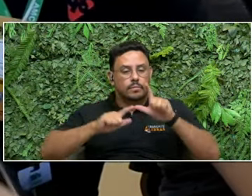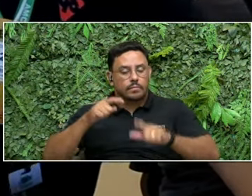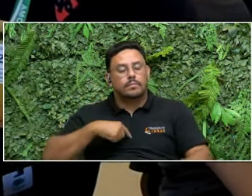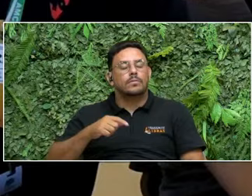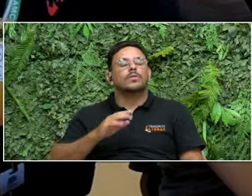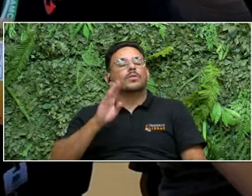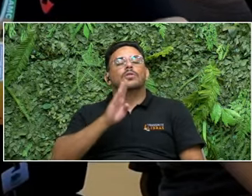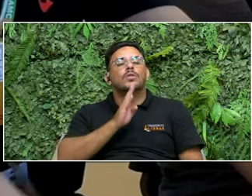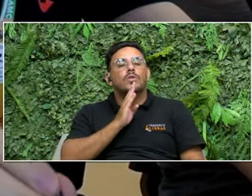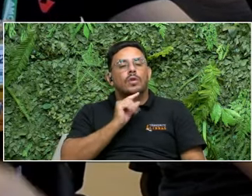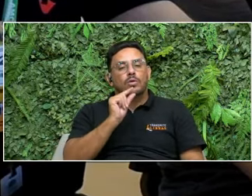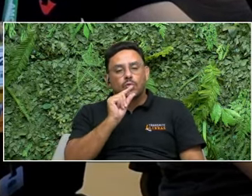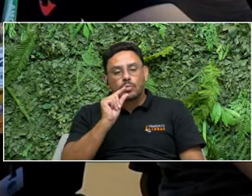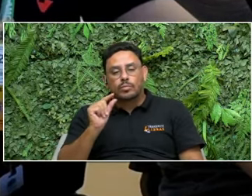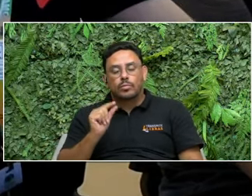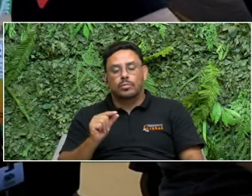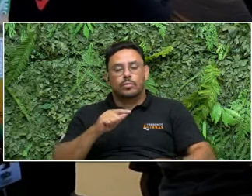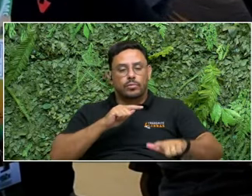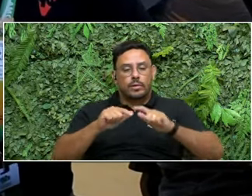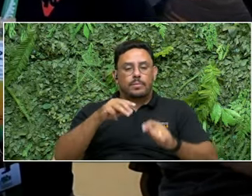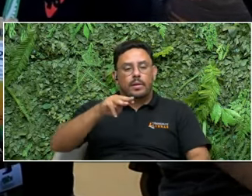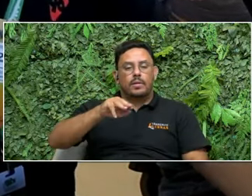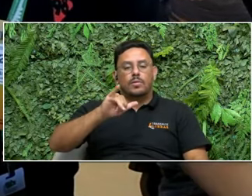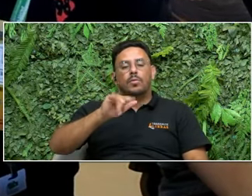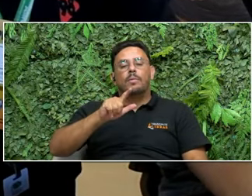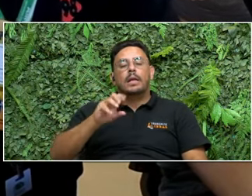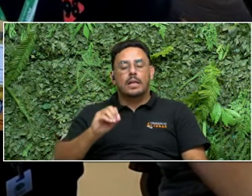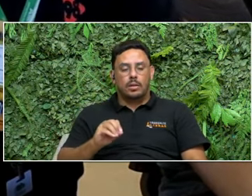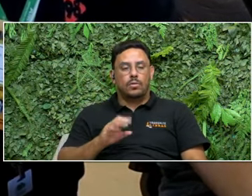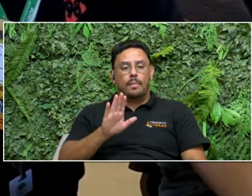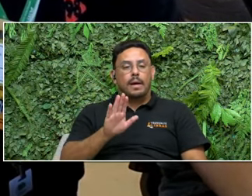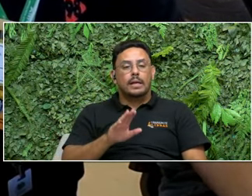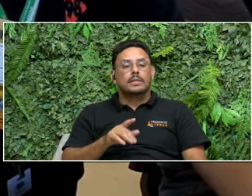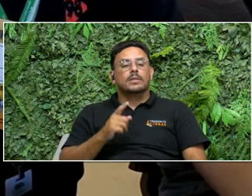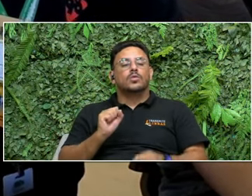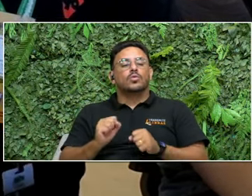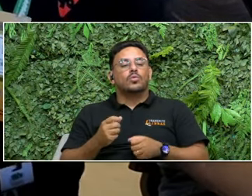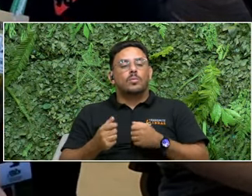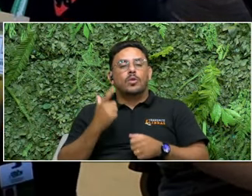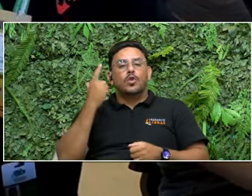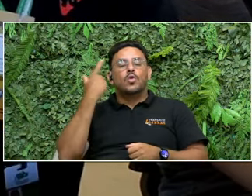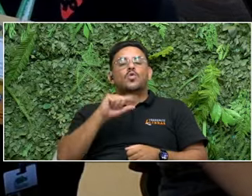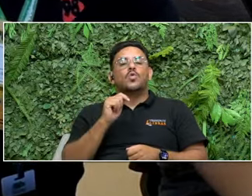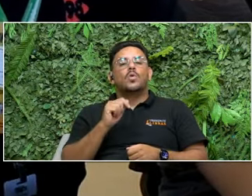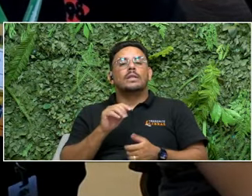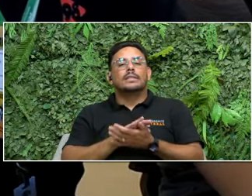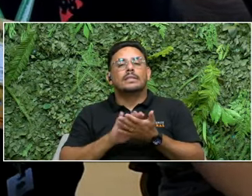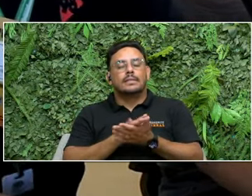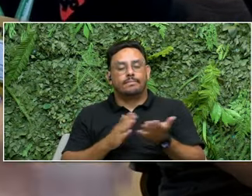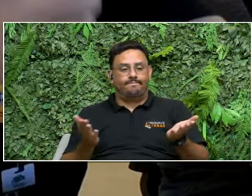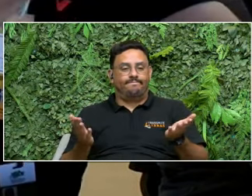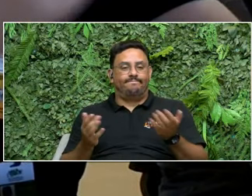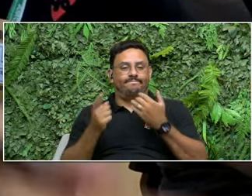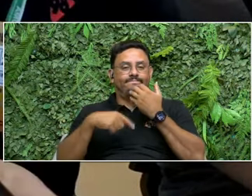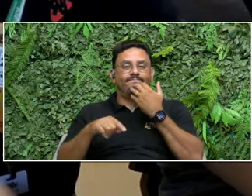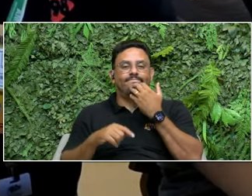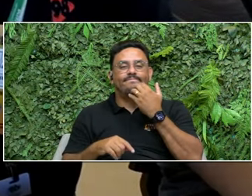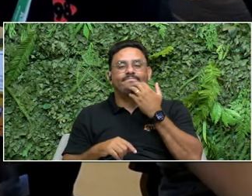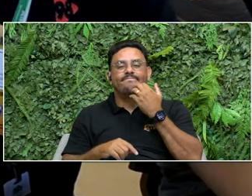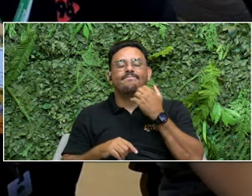a imprensa voltar eh a gente conhece um pouco do trabalho do Gabriel milito porém Ô